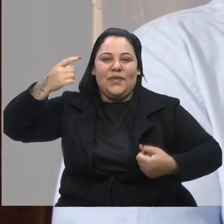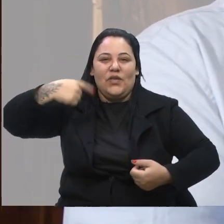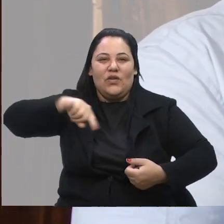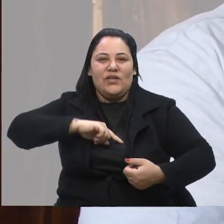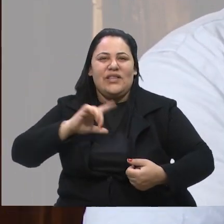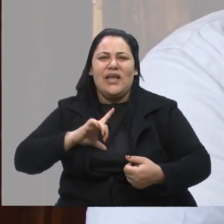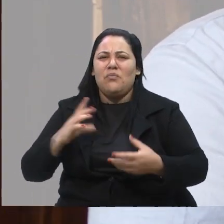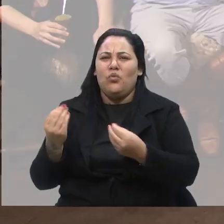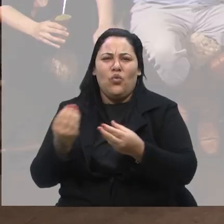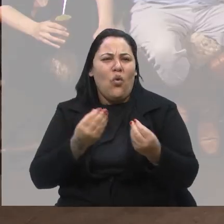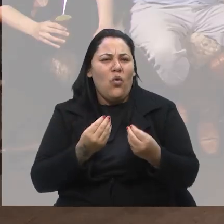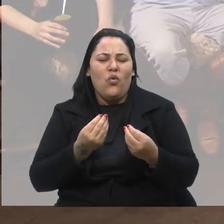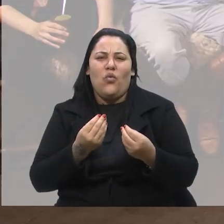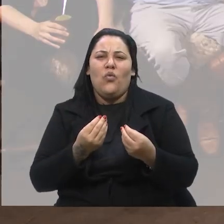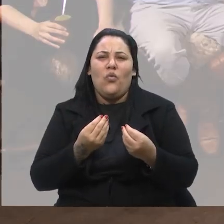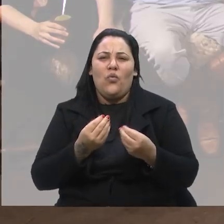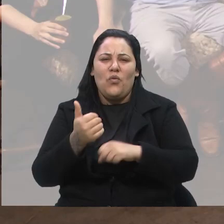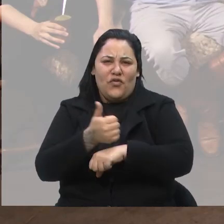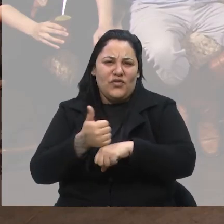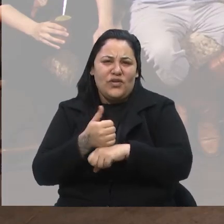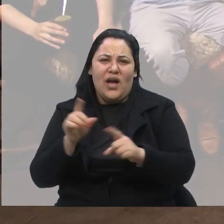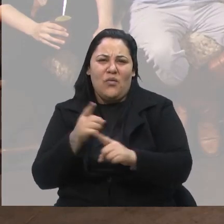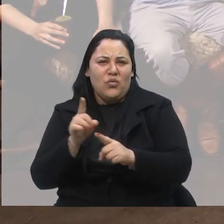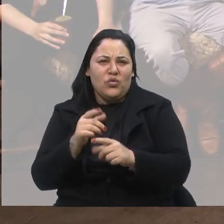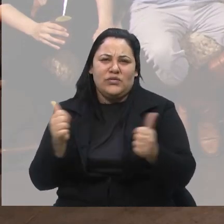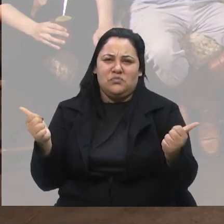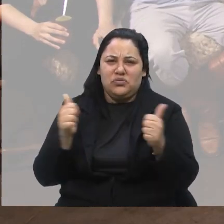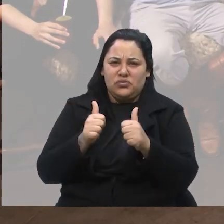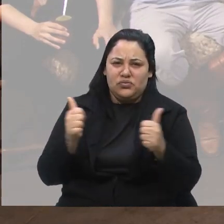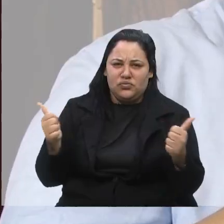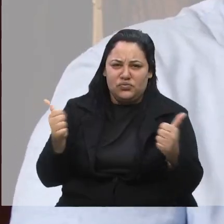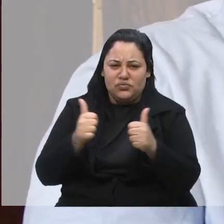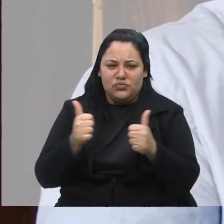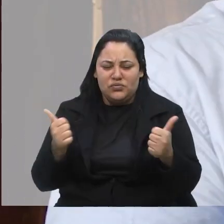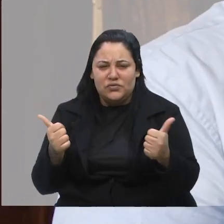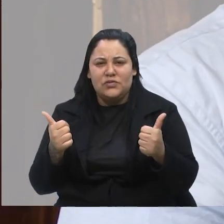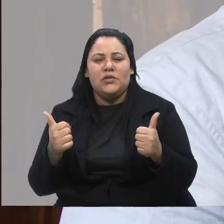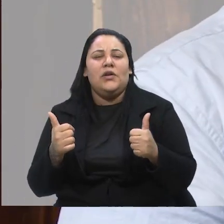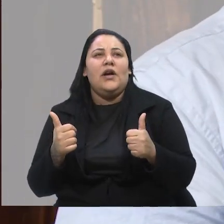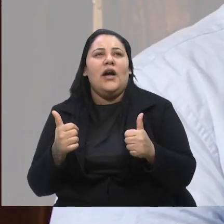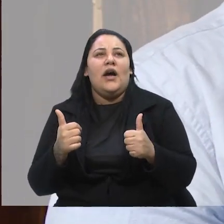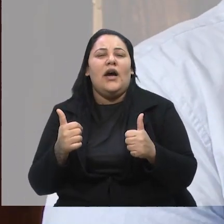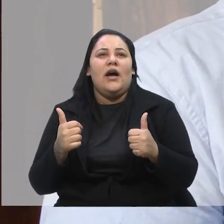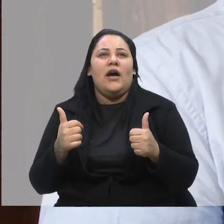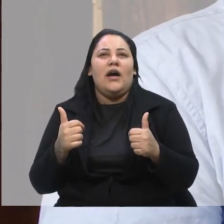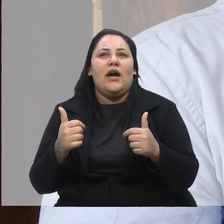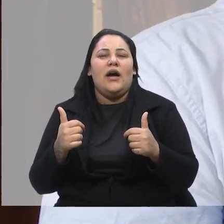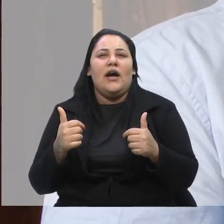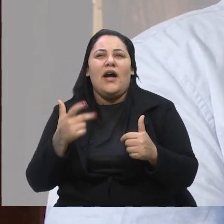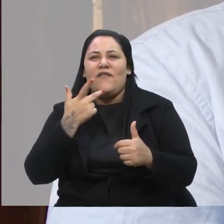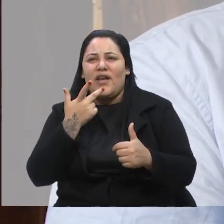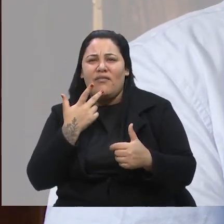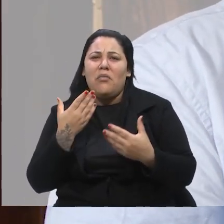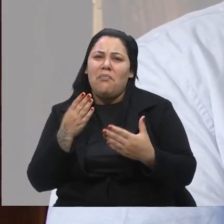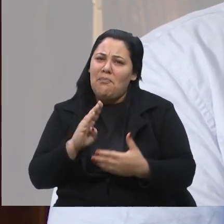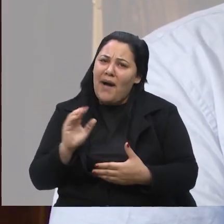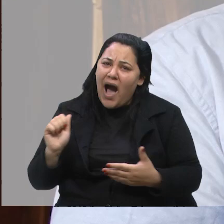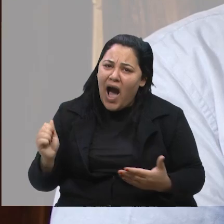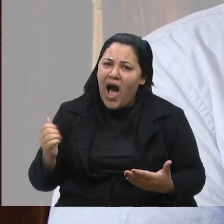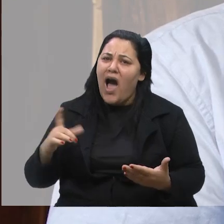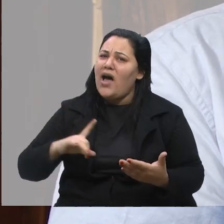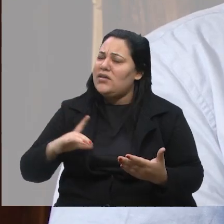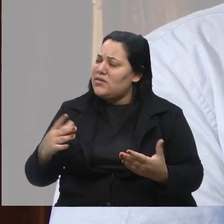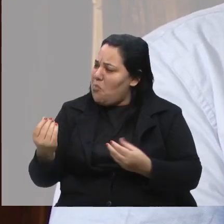existe muitos músicos, né? Muitos acordeonistas, enfim. E daí eu brincava, falei, Neto, com tantas